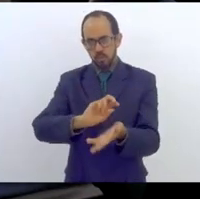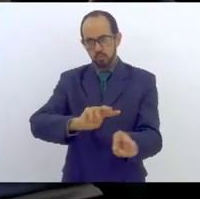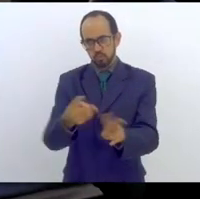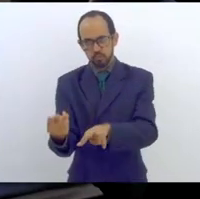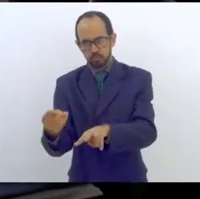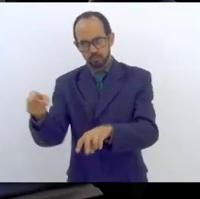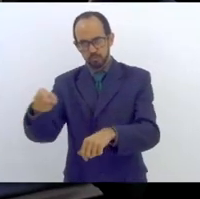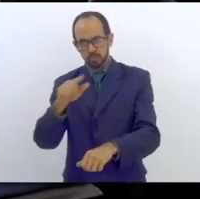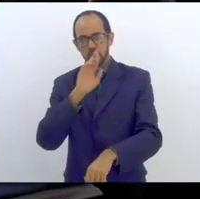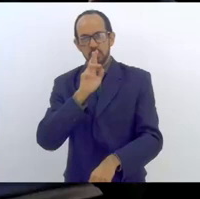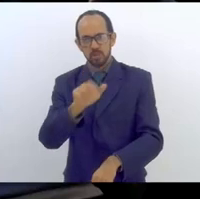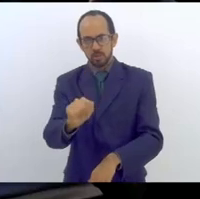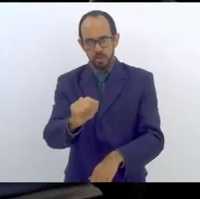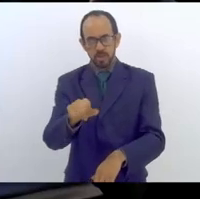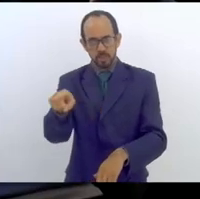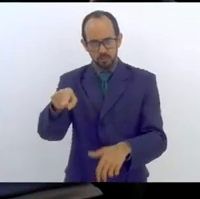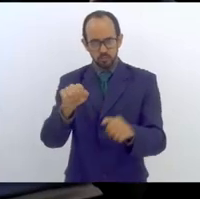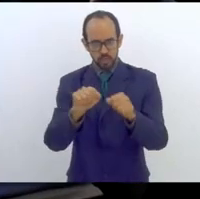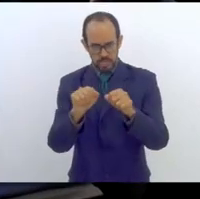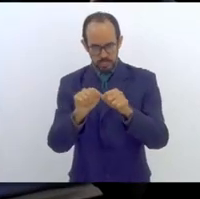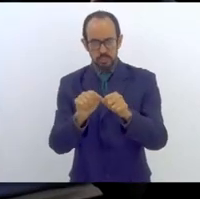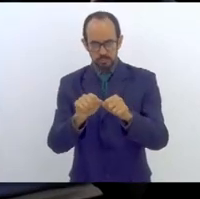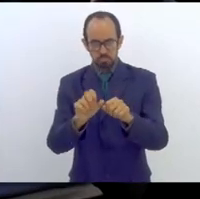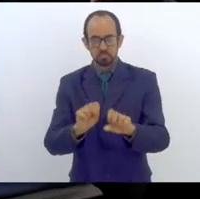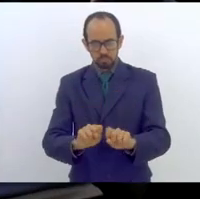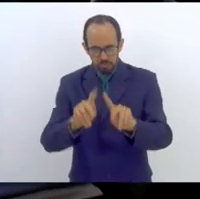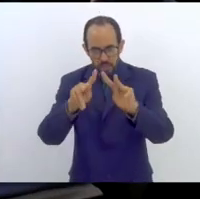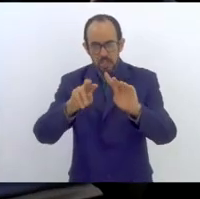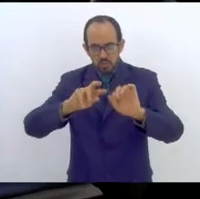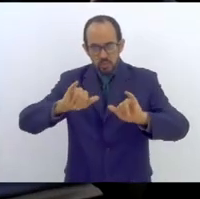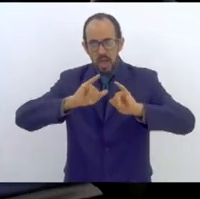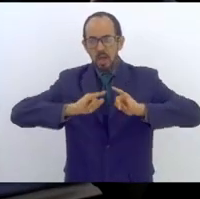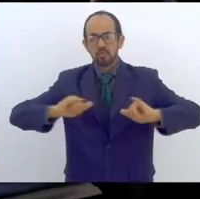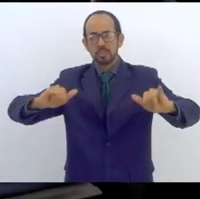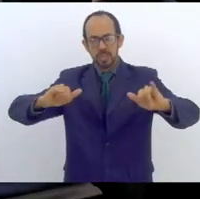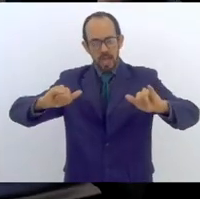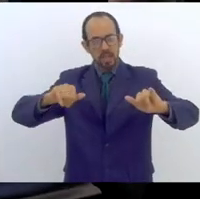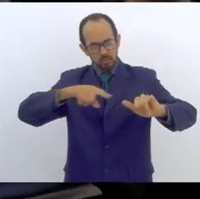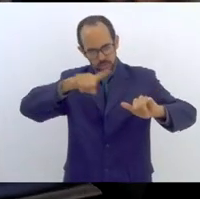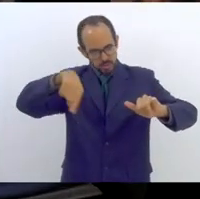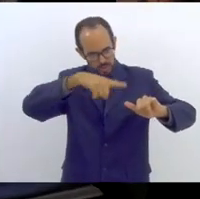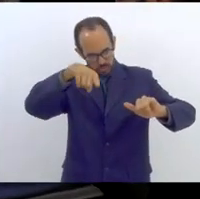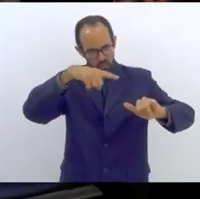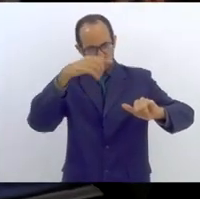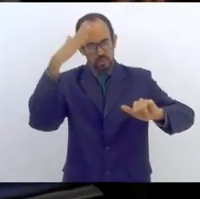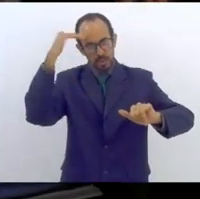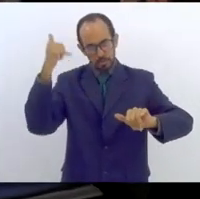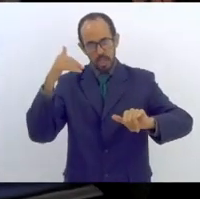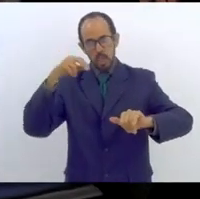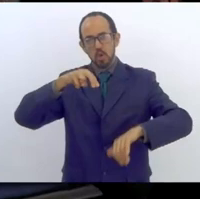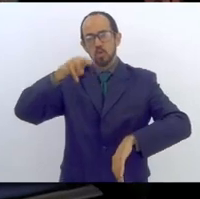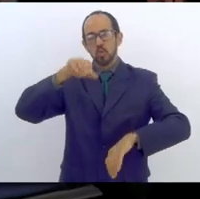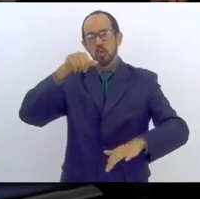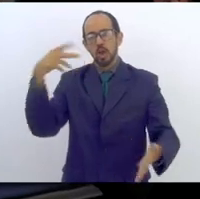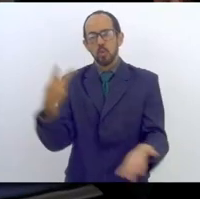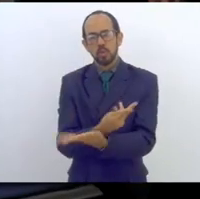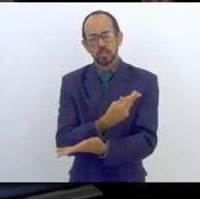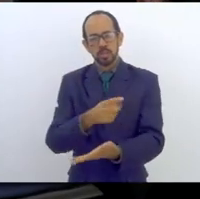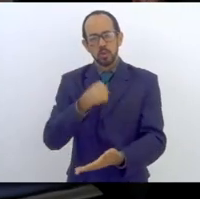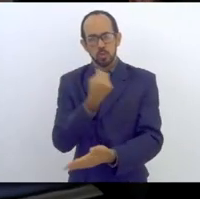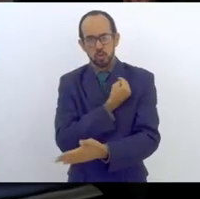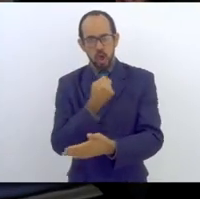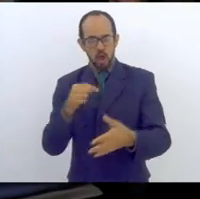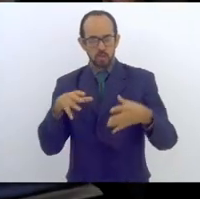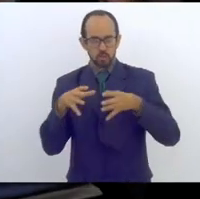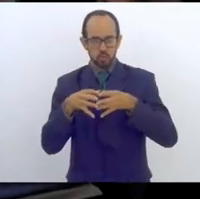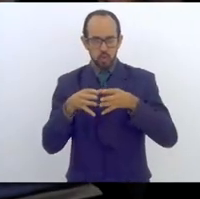fantástico nós vamos falar para vocês vocês vão ouvir nunca houve da nossa parte nós não Agimos assim